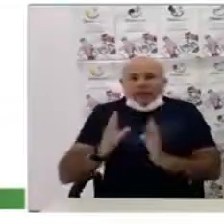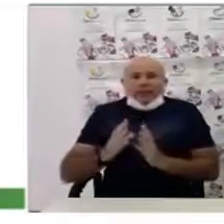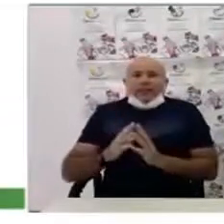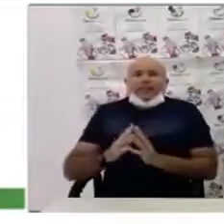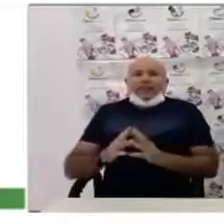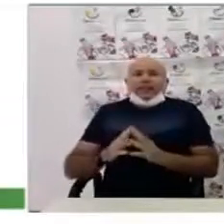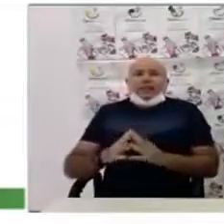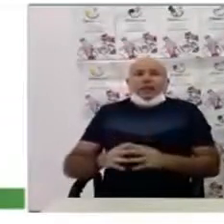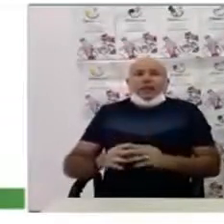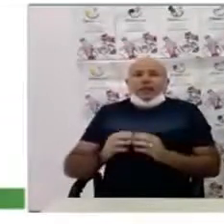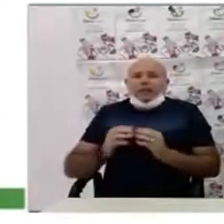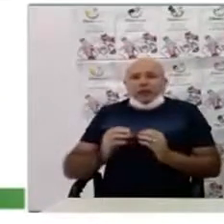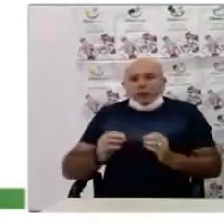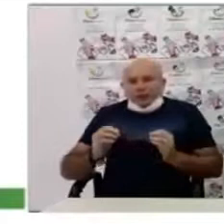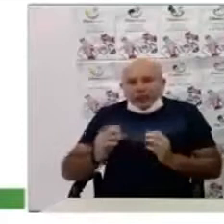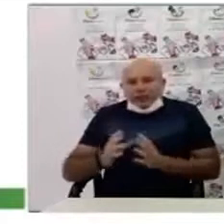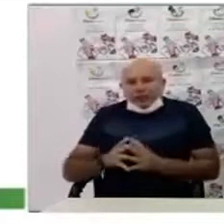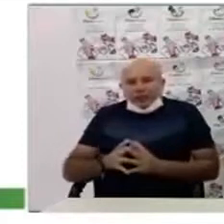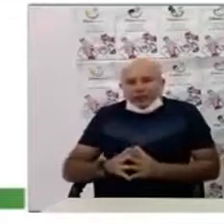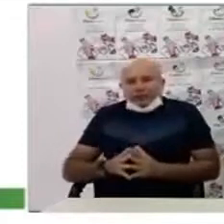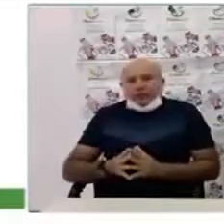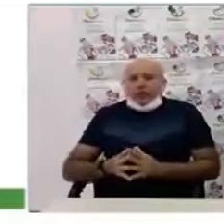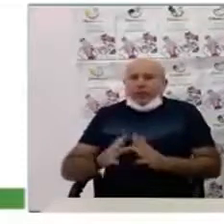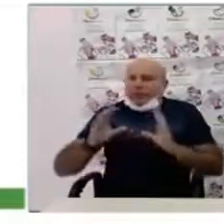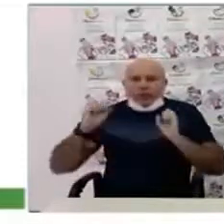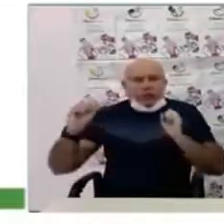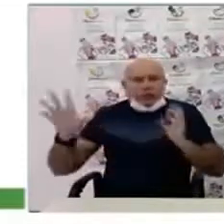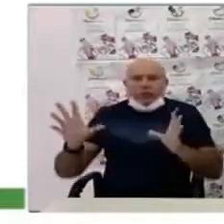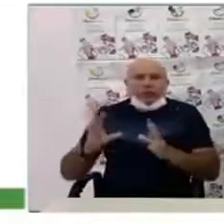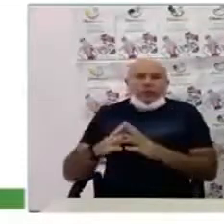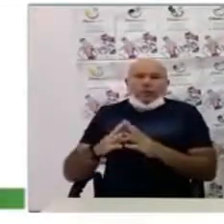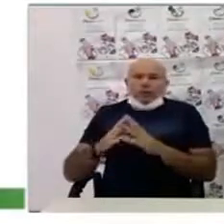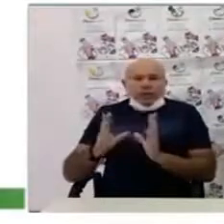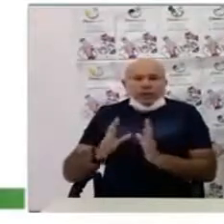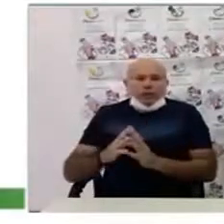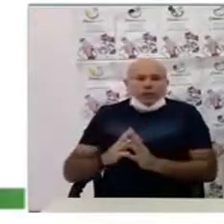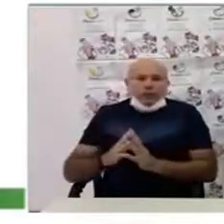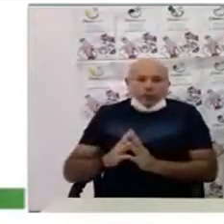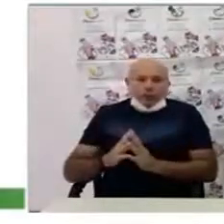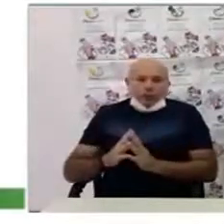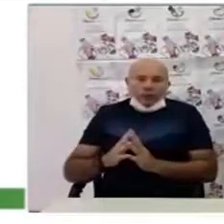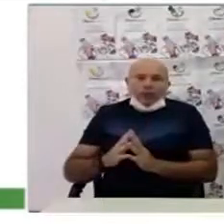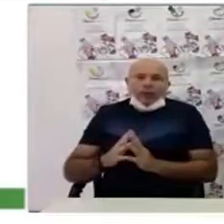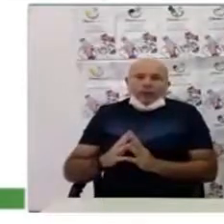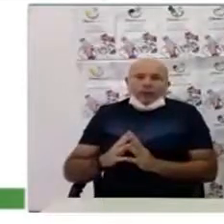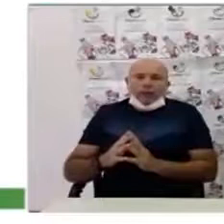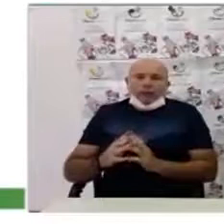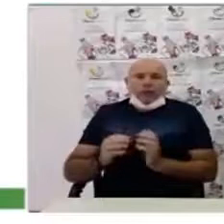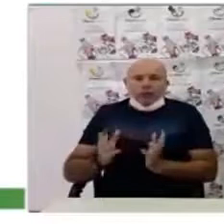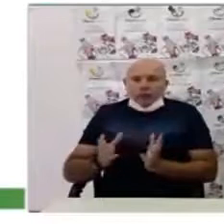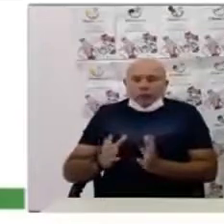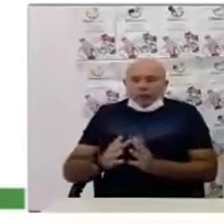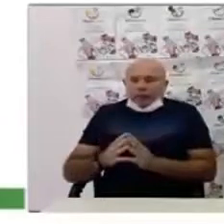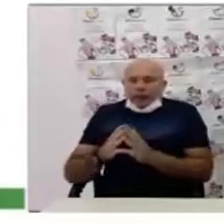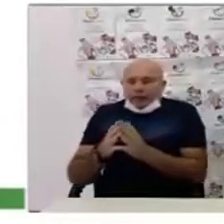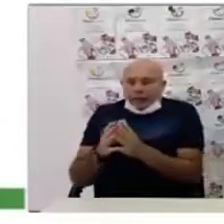toda vez que a questão falar em fogos de artifício, o pessoal lembra logo, modelo atômico de Bohr, ou né? Rutherford